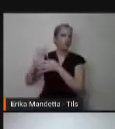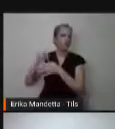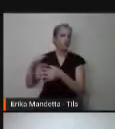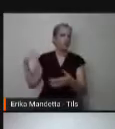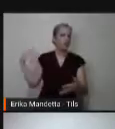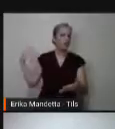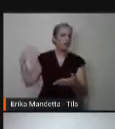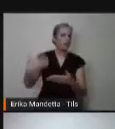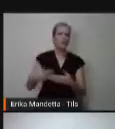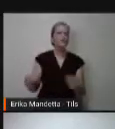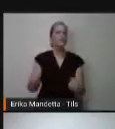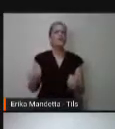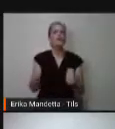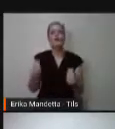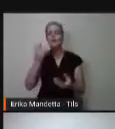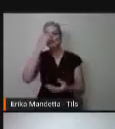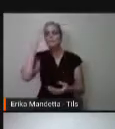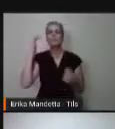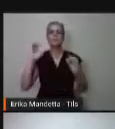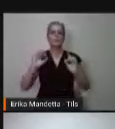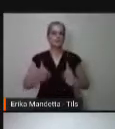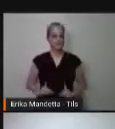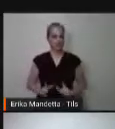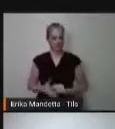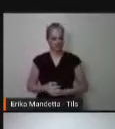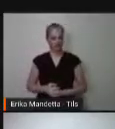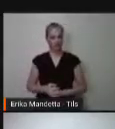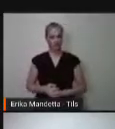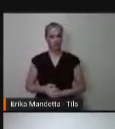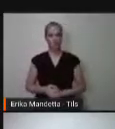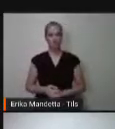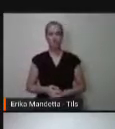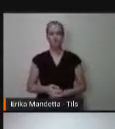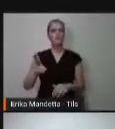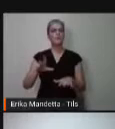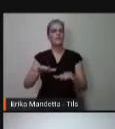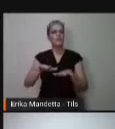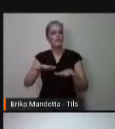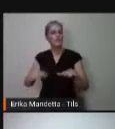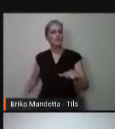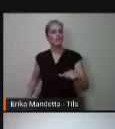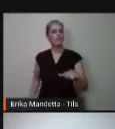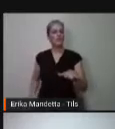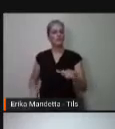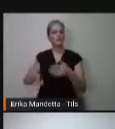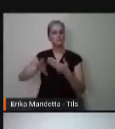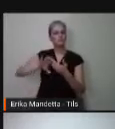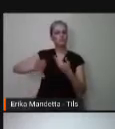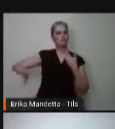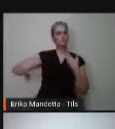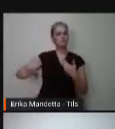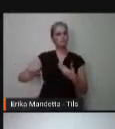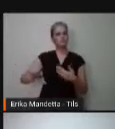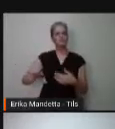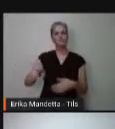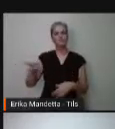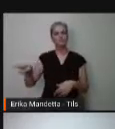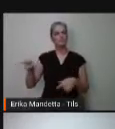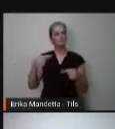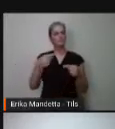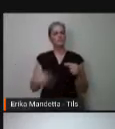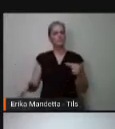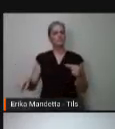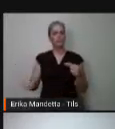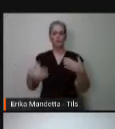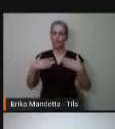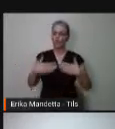têm sido marcadas pela exclusão, ou seja, aqueles que não correspondem a um padrão físico,